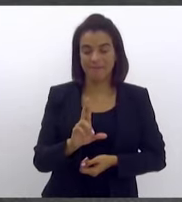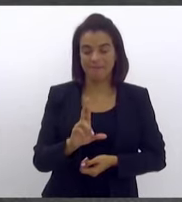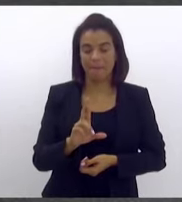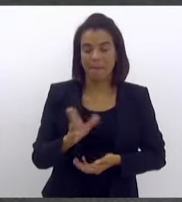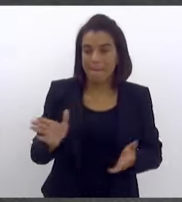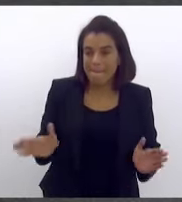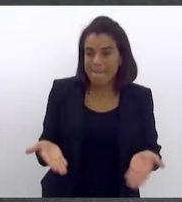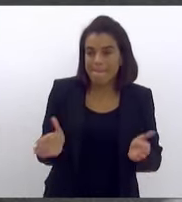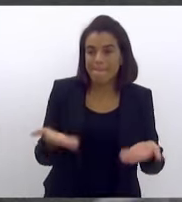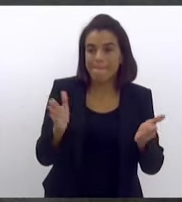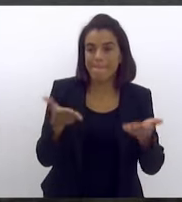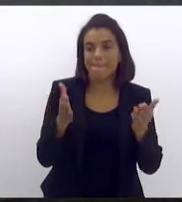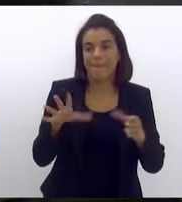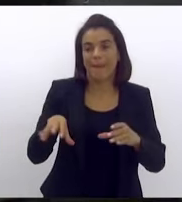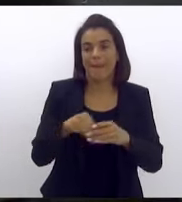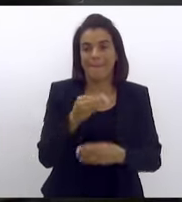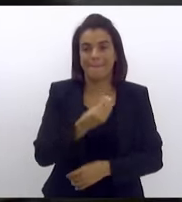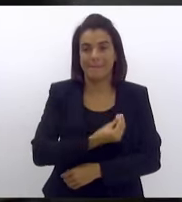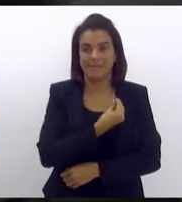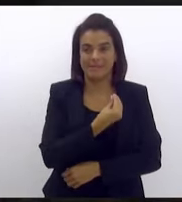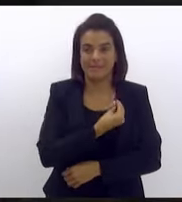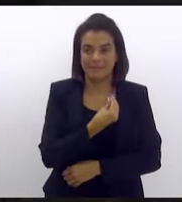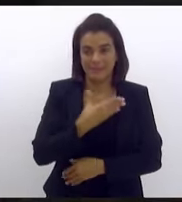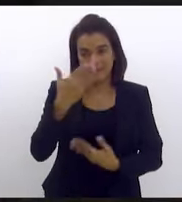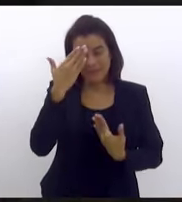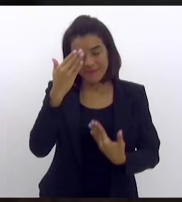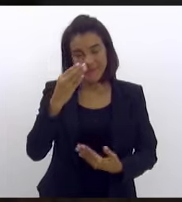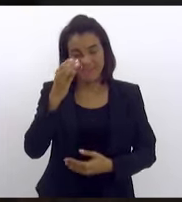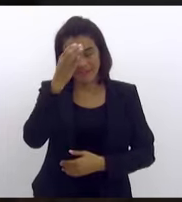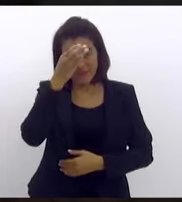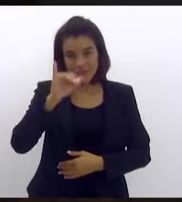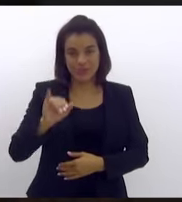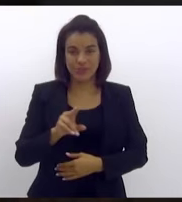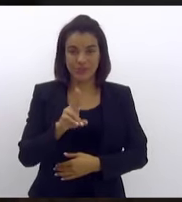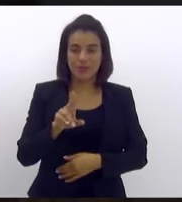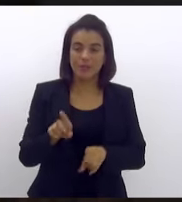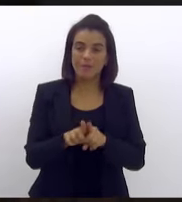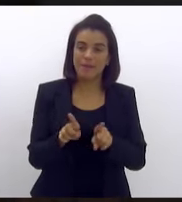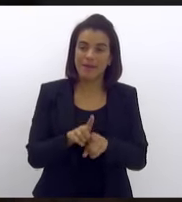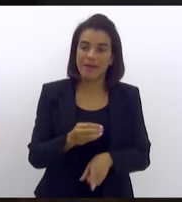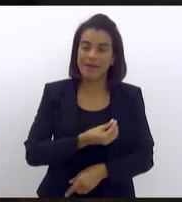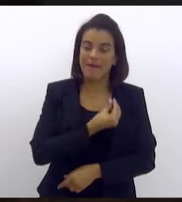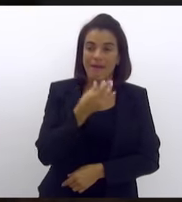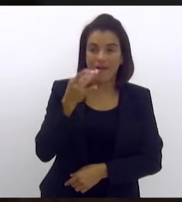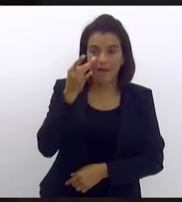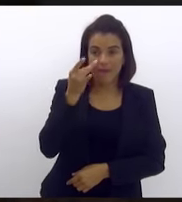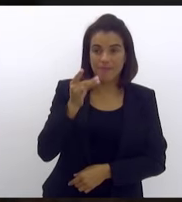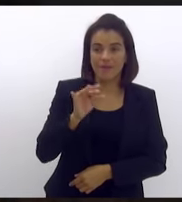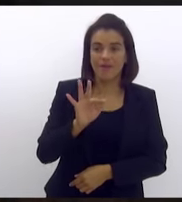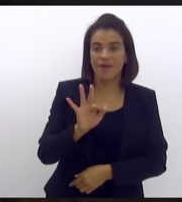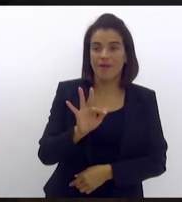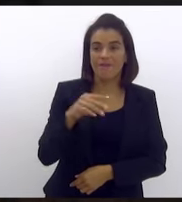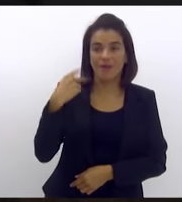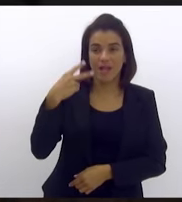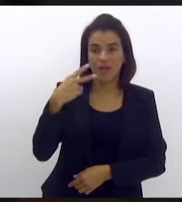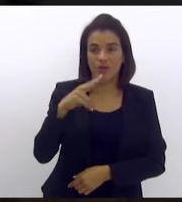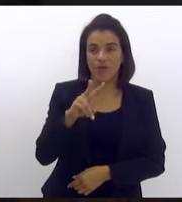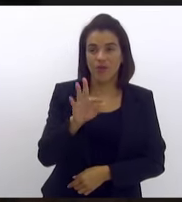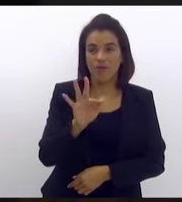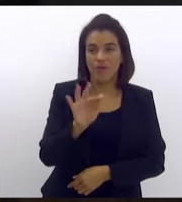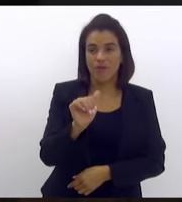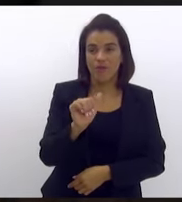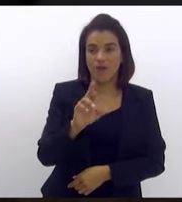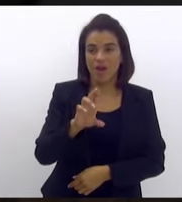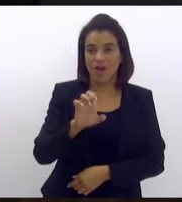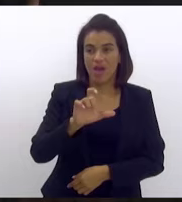nossos parlamentares. Obrigada, presidente. Obrigado, tia Ju. Gostaria de registrar a presença do vereador Farol do Paiol, no município